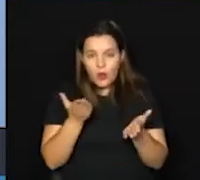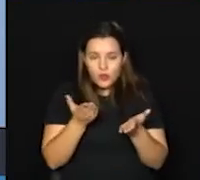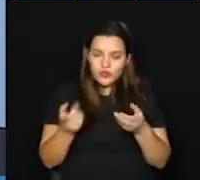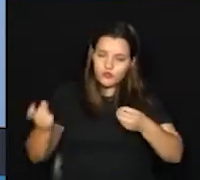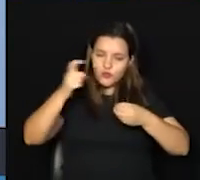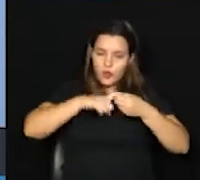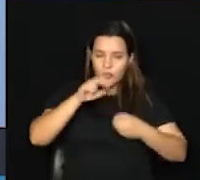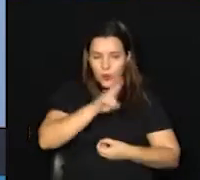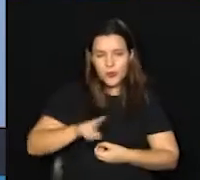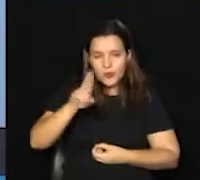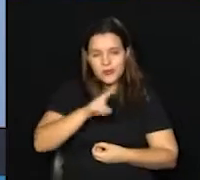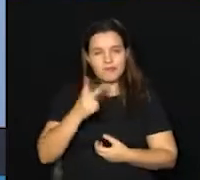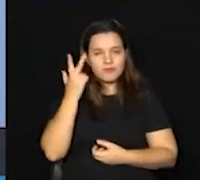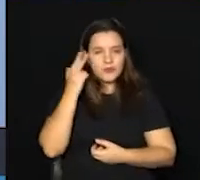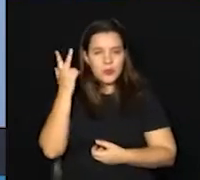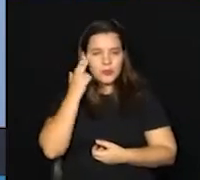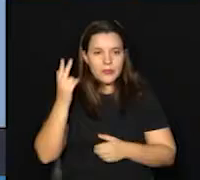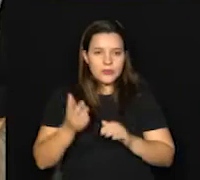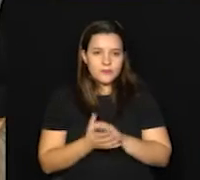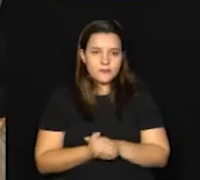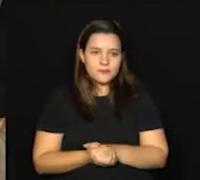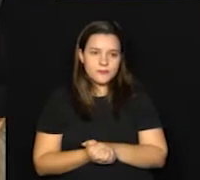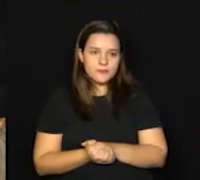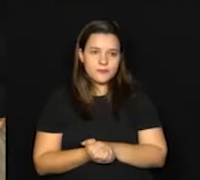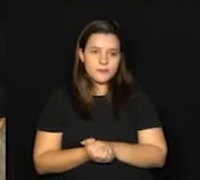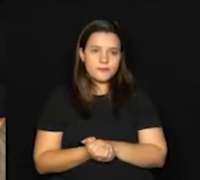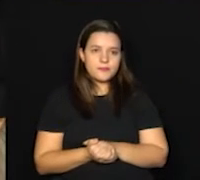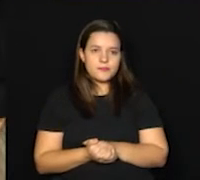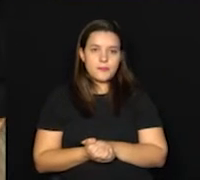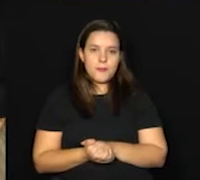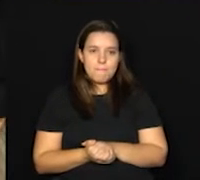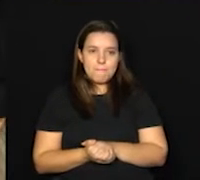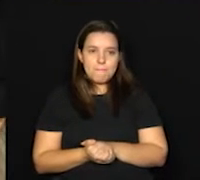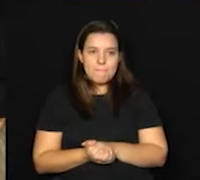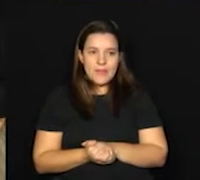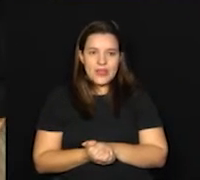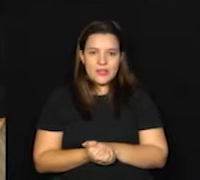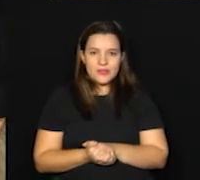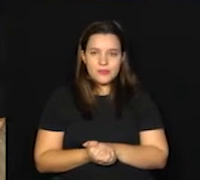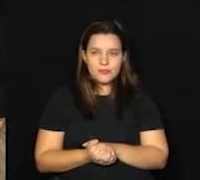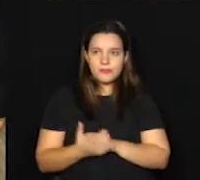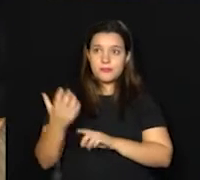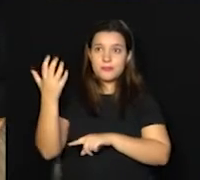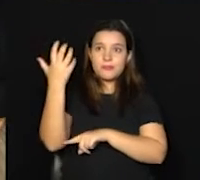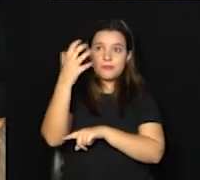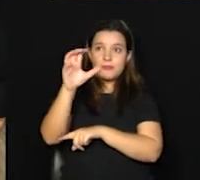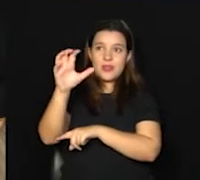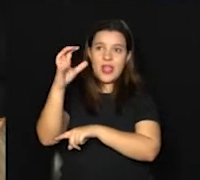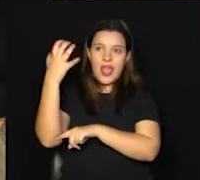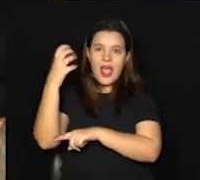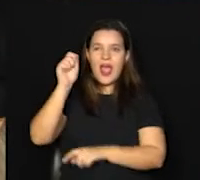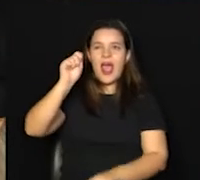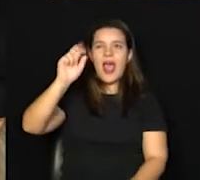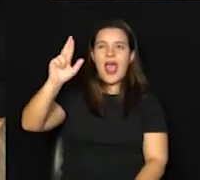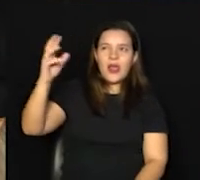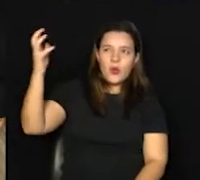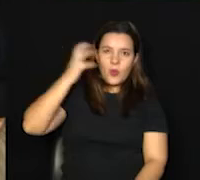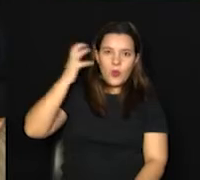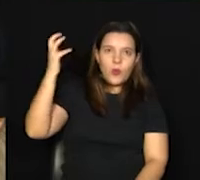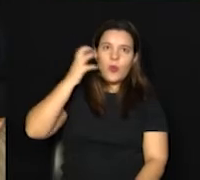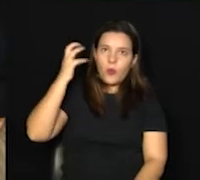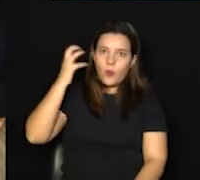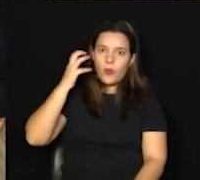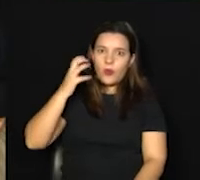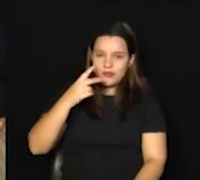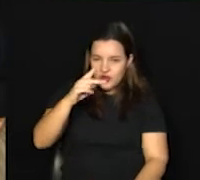ser usado normalmente. Agora, Mina Abreu, como está o seu amigo ventilador ou ar-condicionado? Ele está funcionando